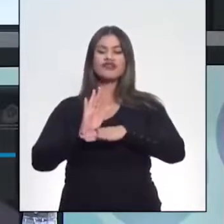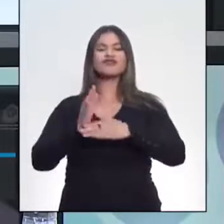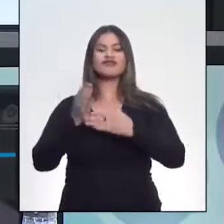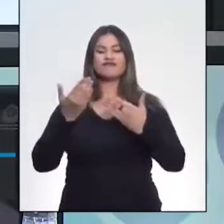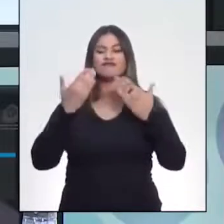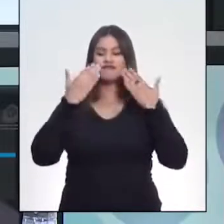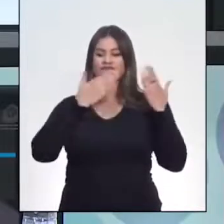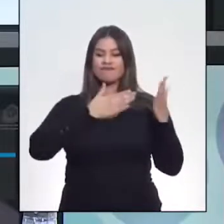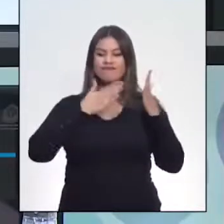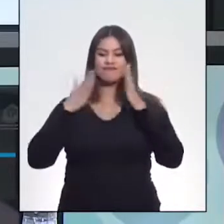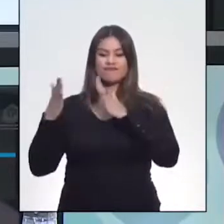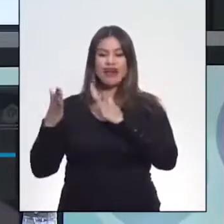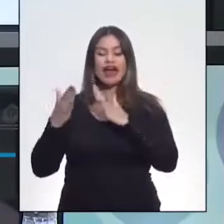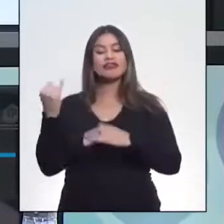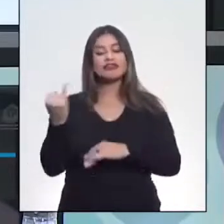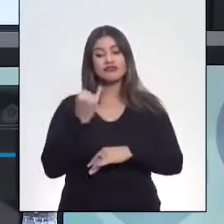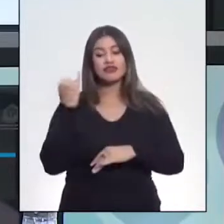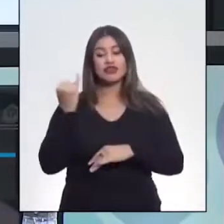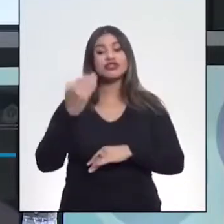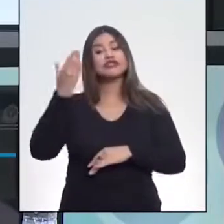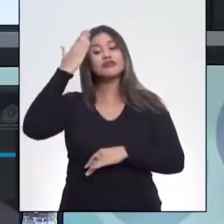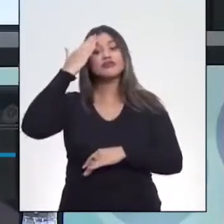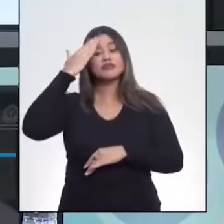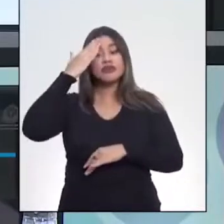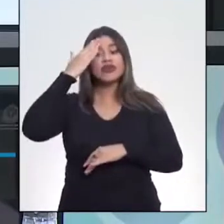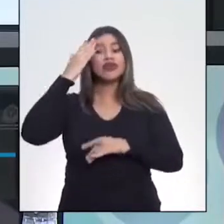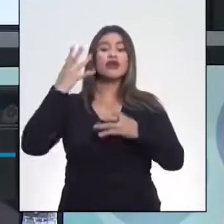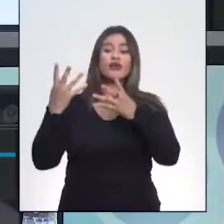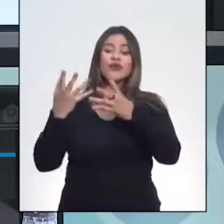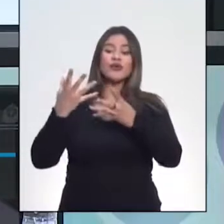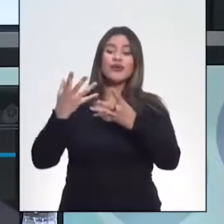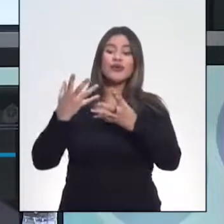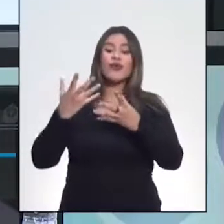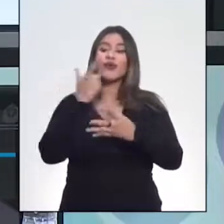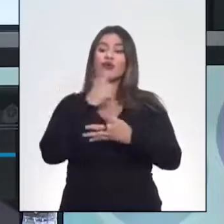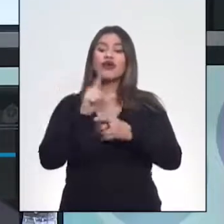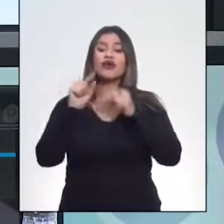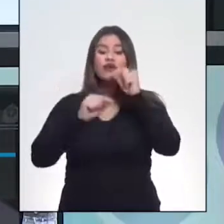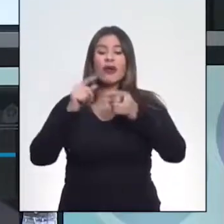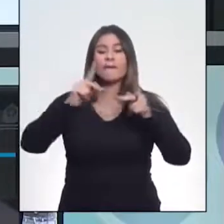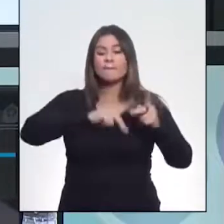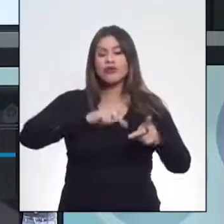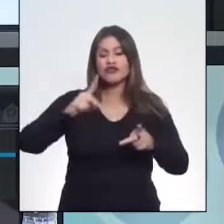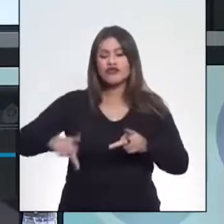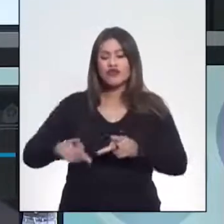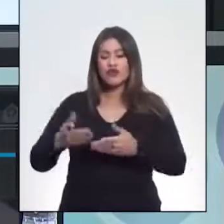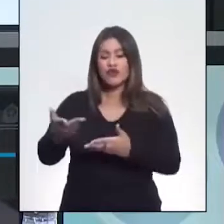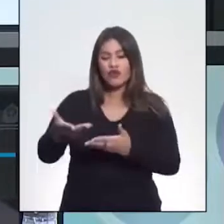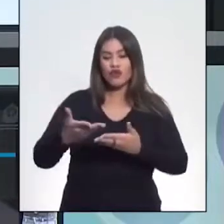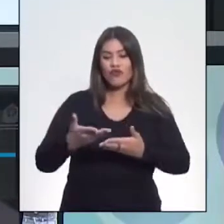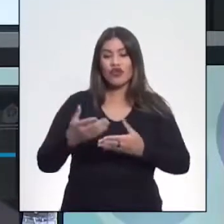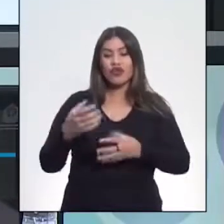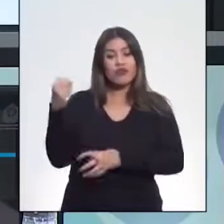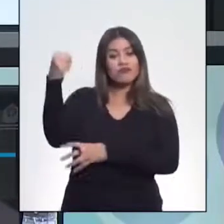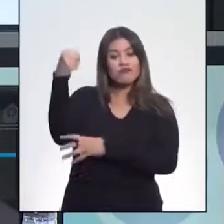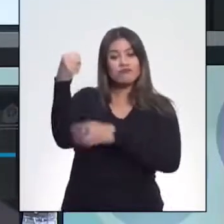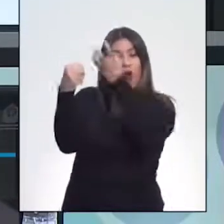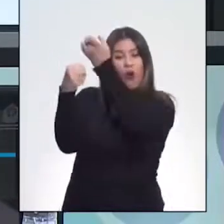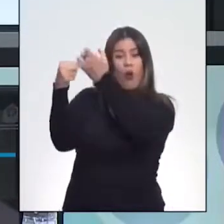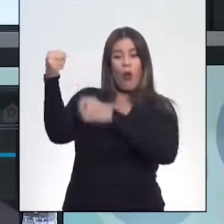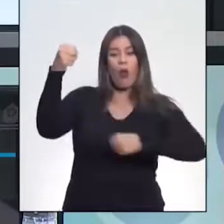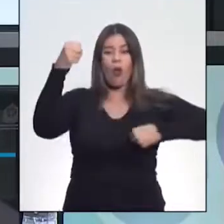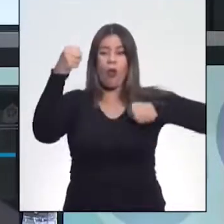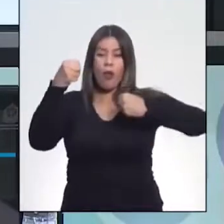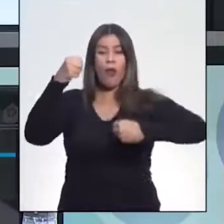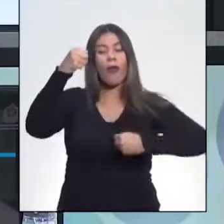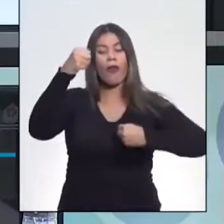trouxe muito importante saber que os professores foram convidados e participaram ainda esse momento histórico agora a professora